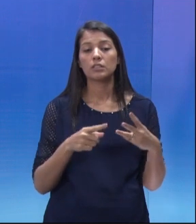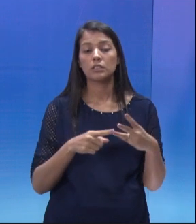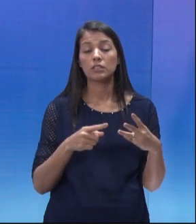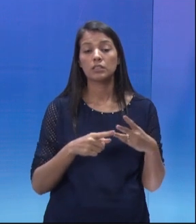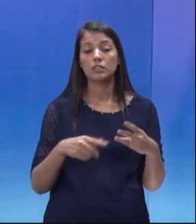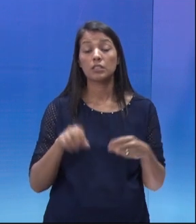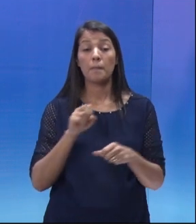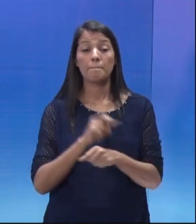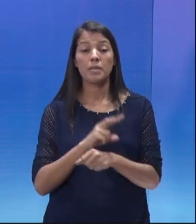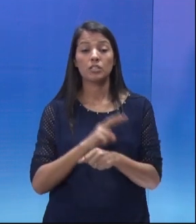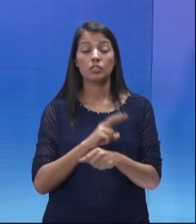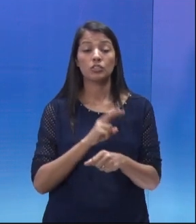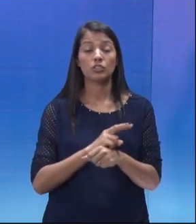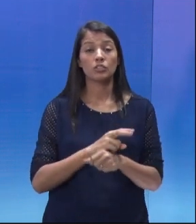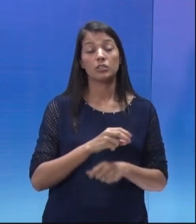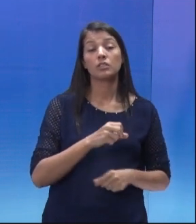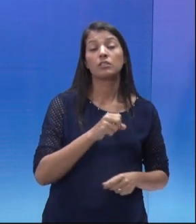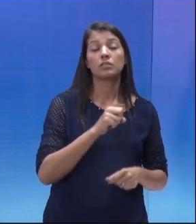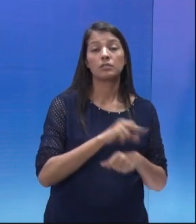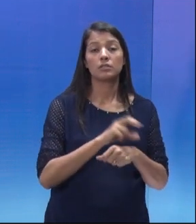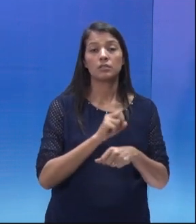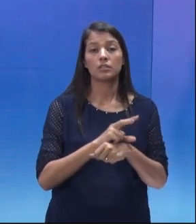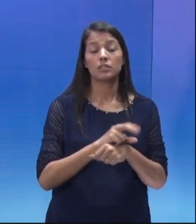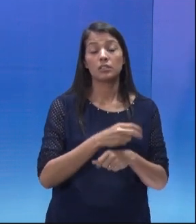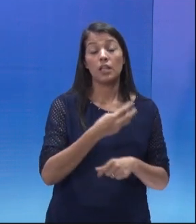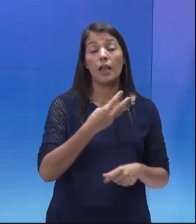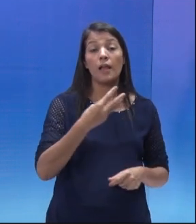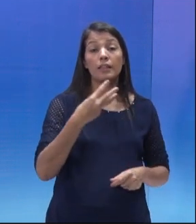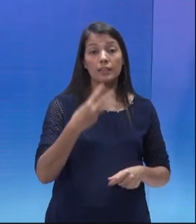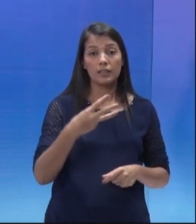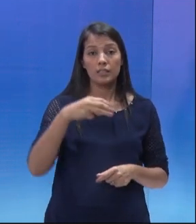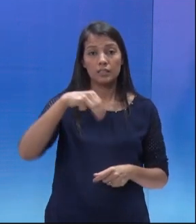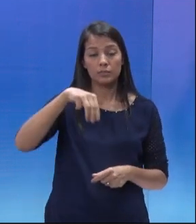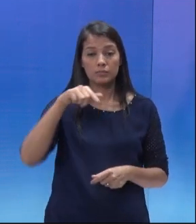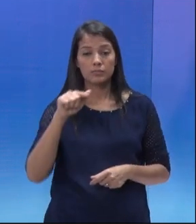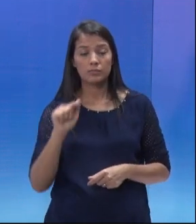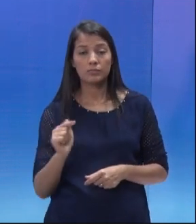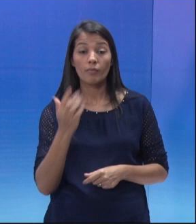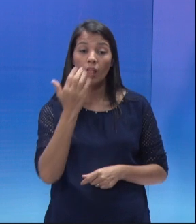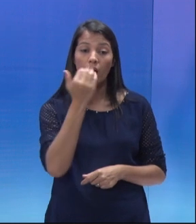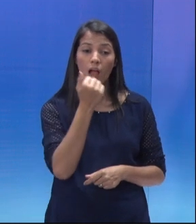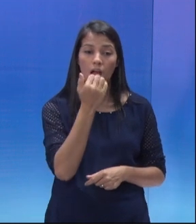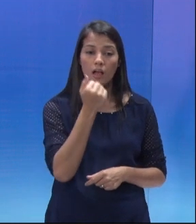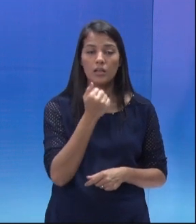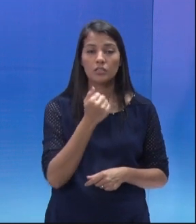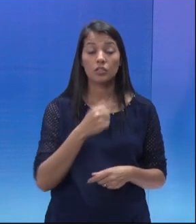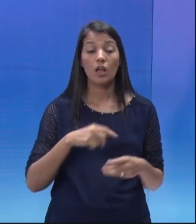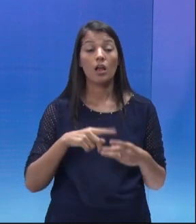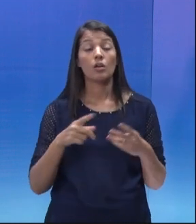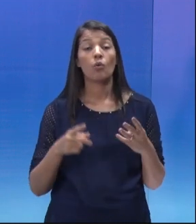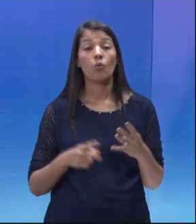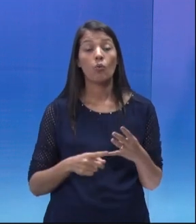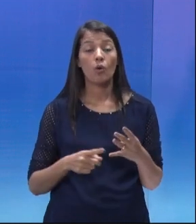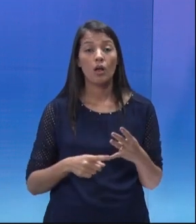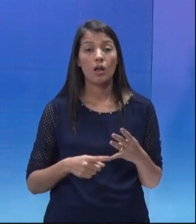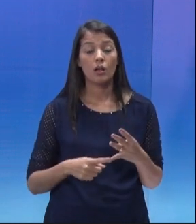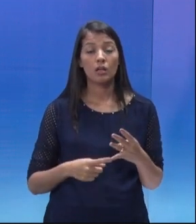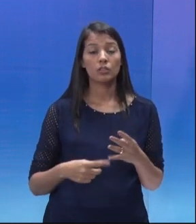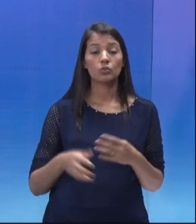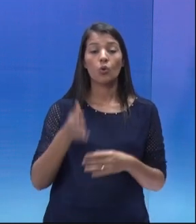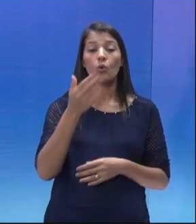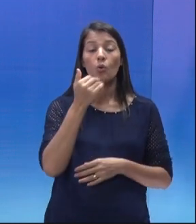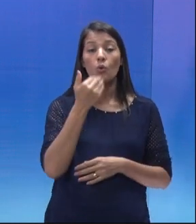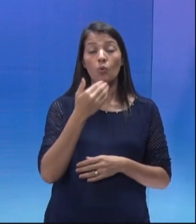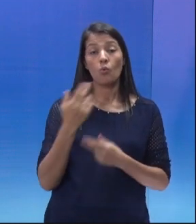para cada grama de ração. E por fim, cada rato consumiu 100 gramas de ração.